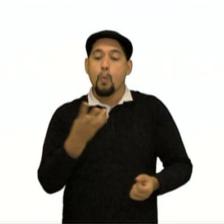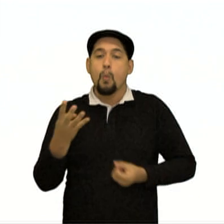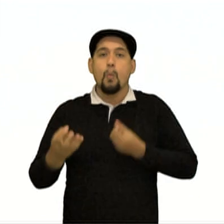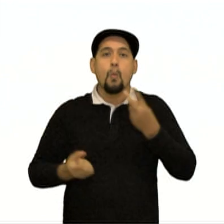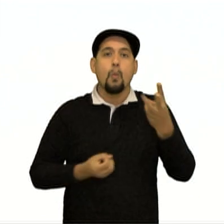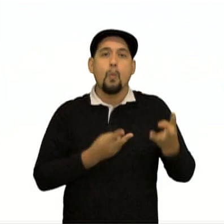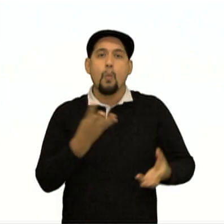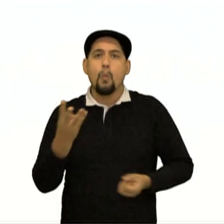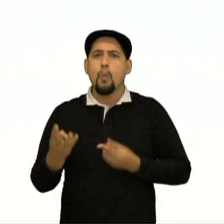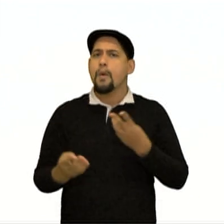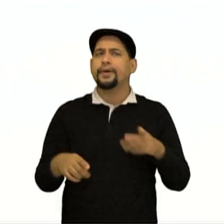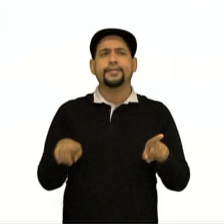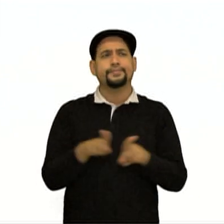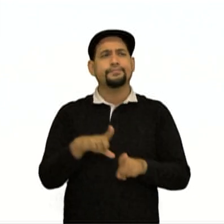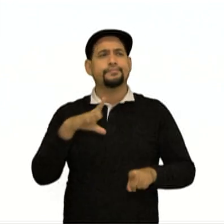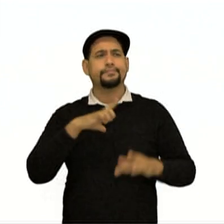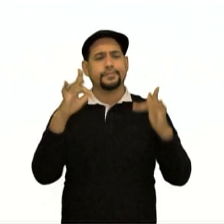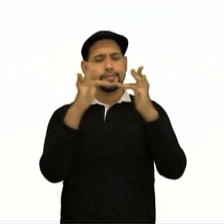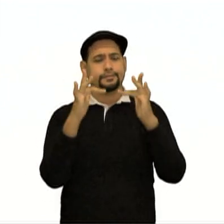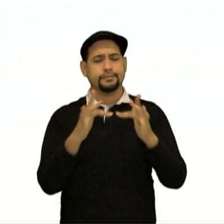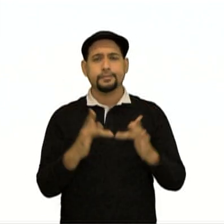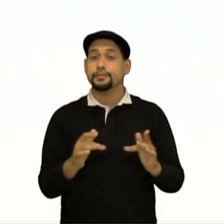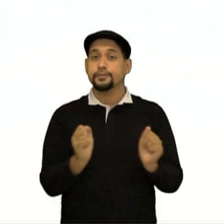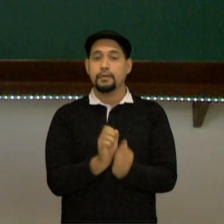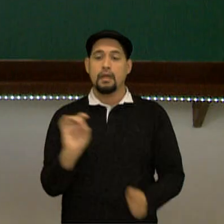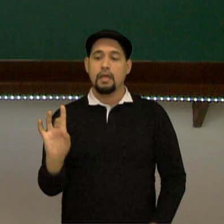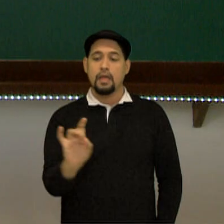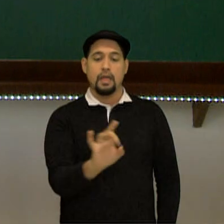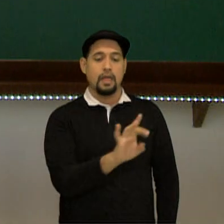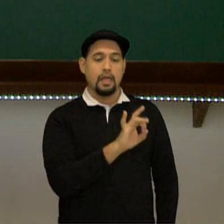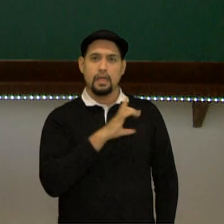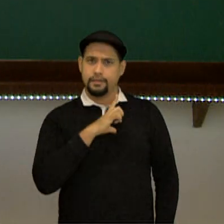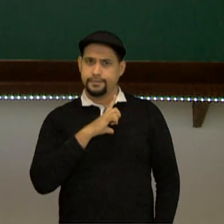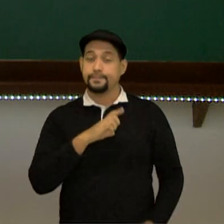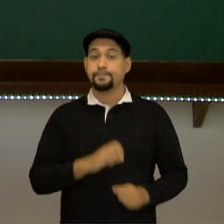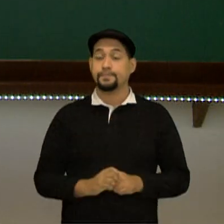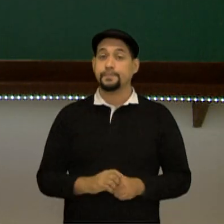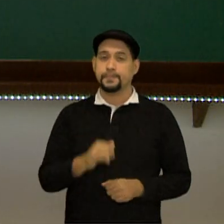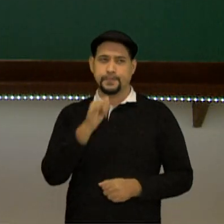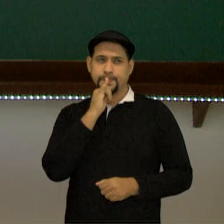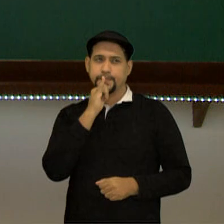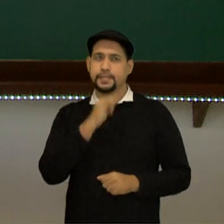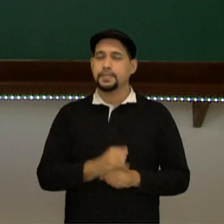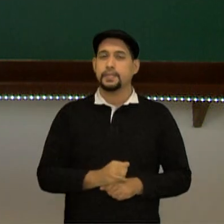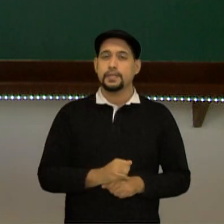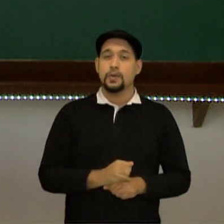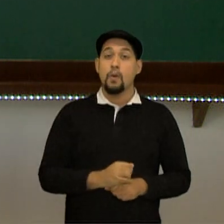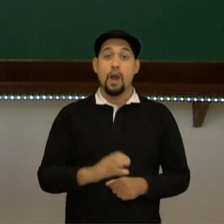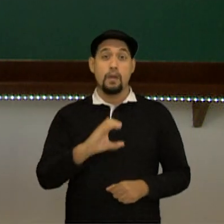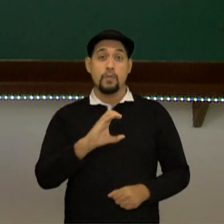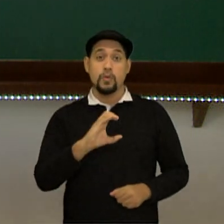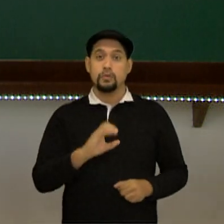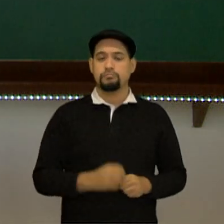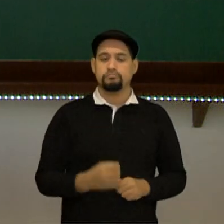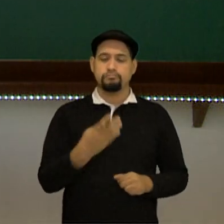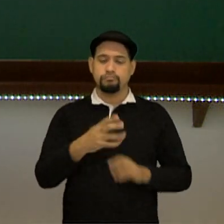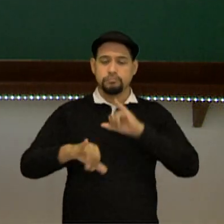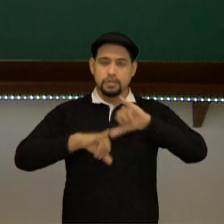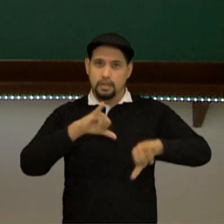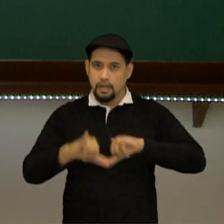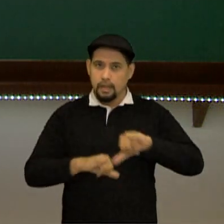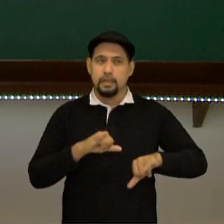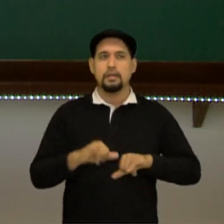quantidades e as ligações químicas que cada um deles fazem. O carbono, 4 ligações químicas. O